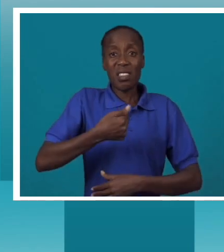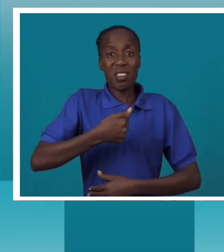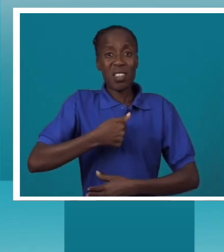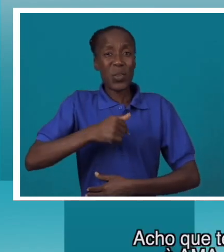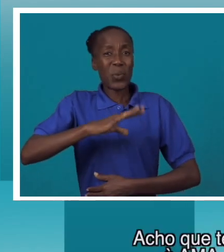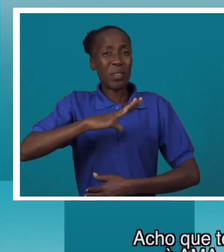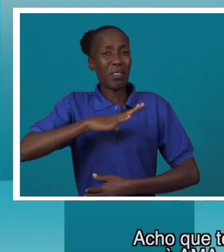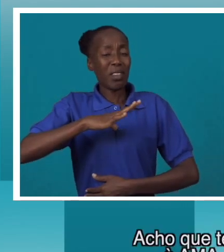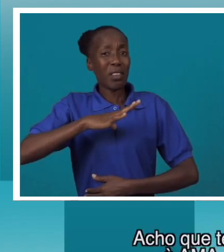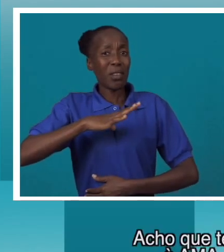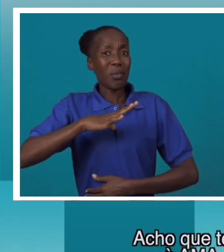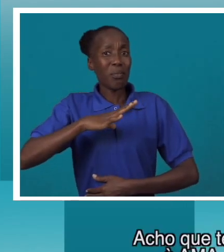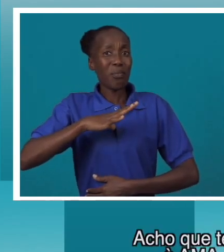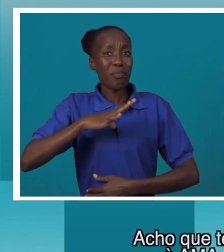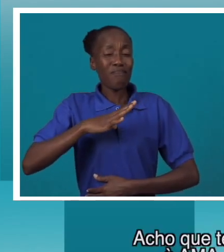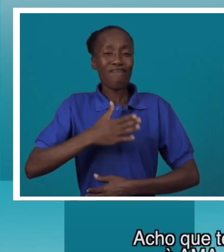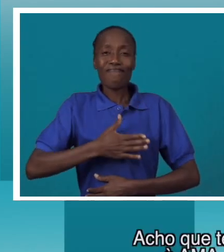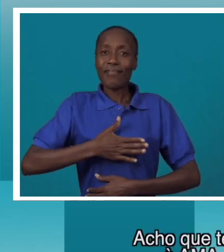e acho que eu tenho